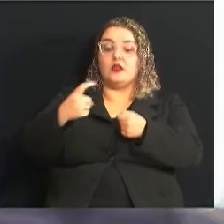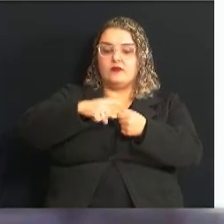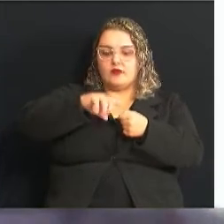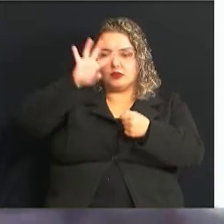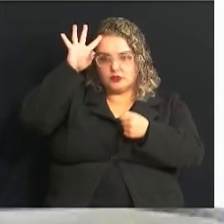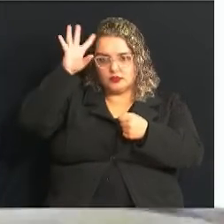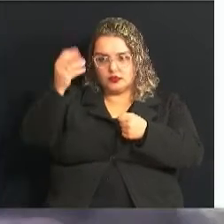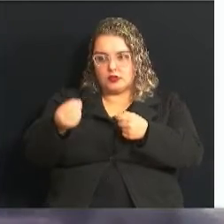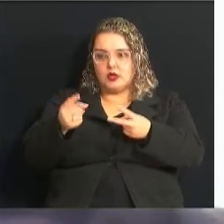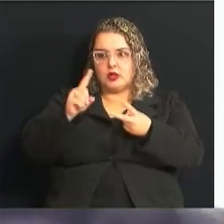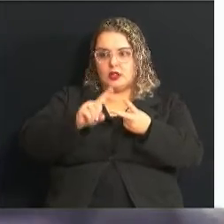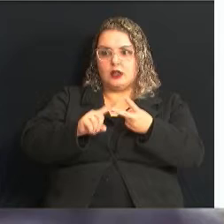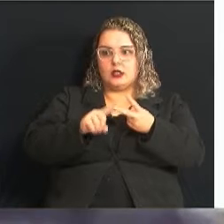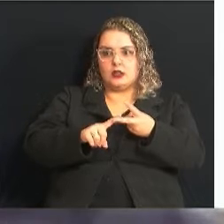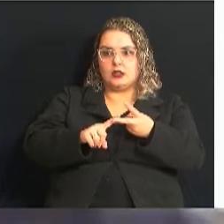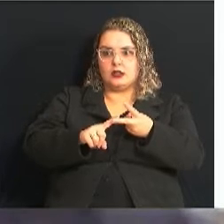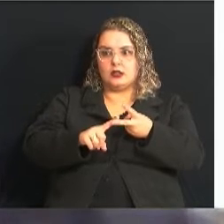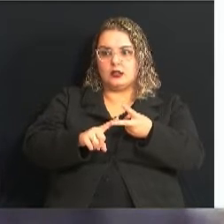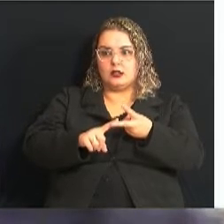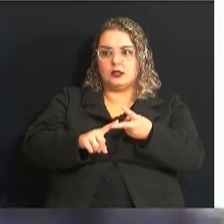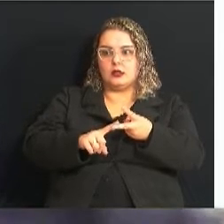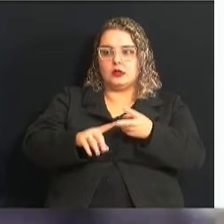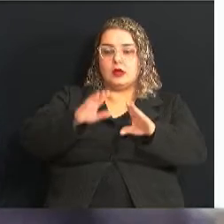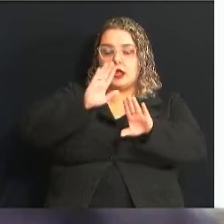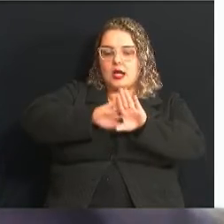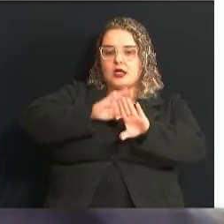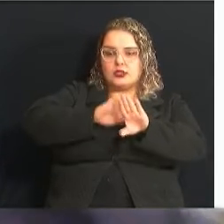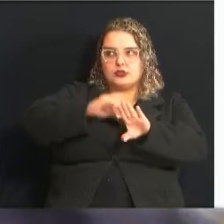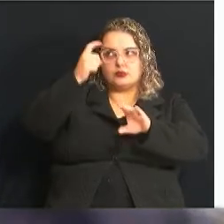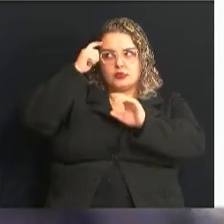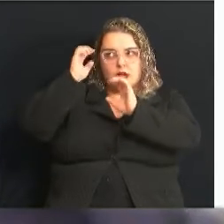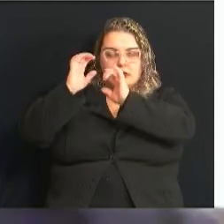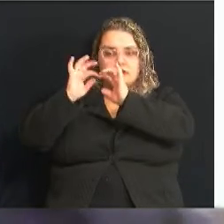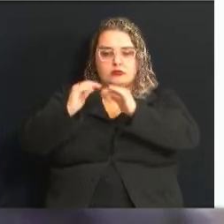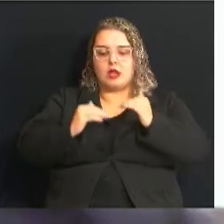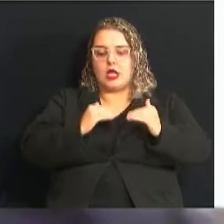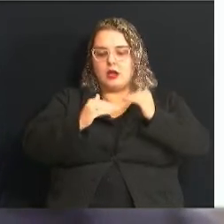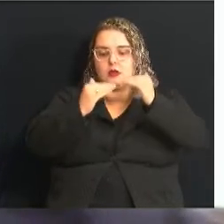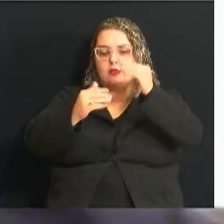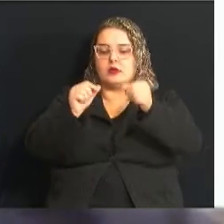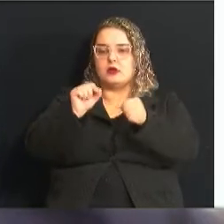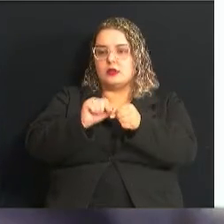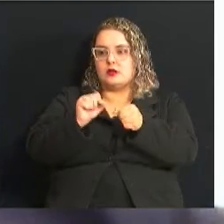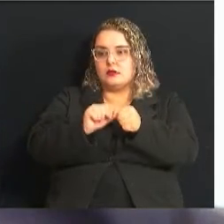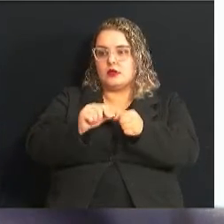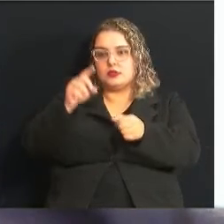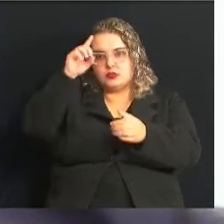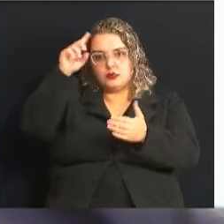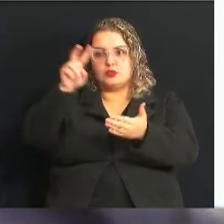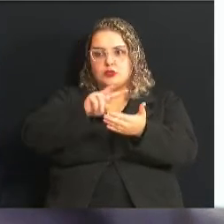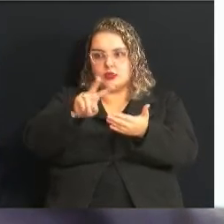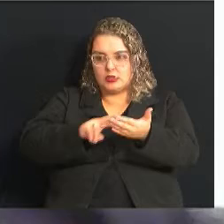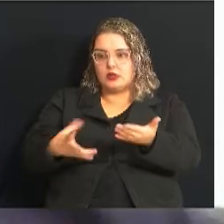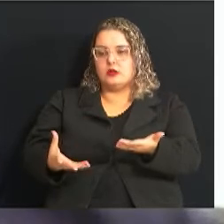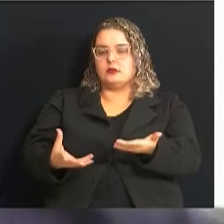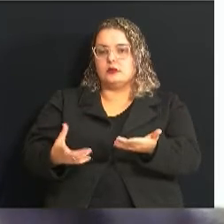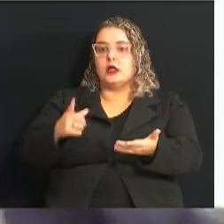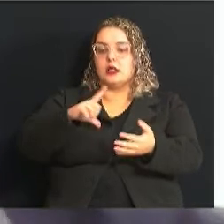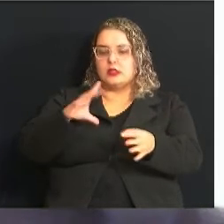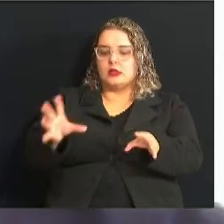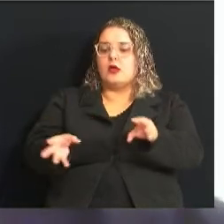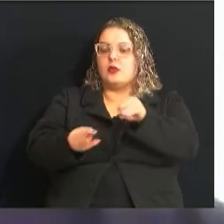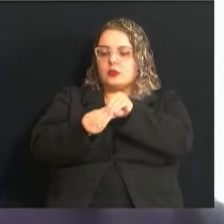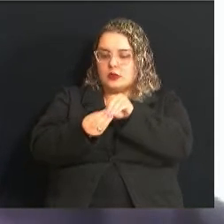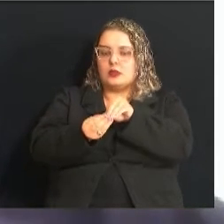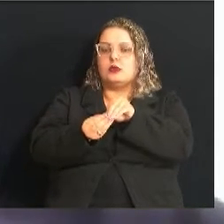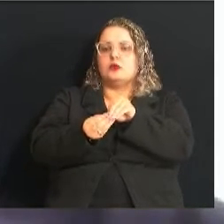a gente acaba reativando aquela construção que a gente fez durante o dia da leitura. Então, ter um resuminho, ter um esquema